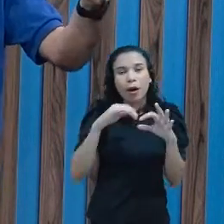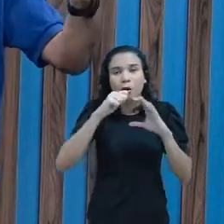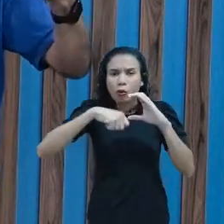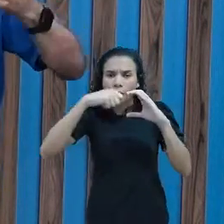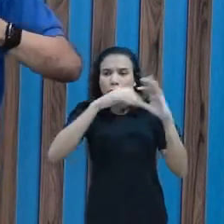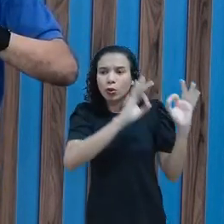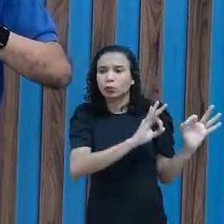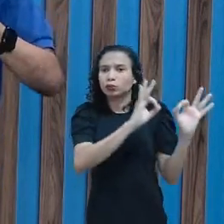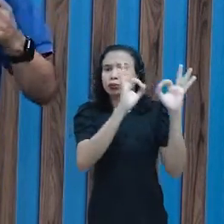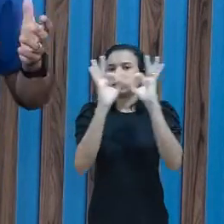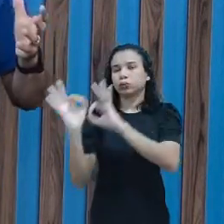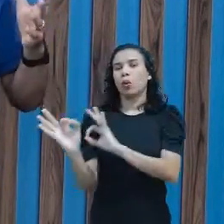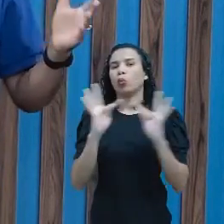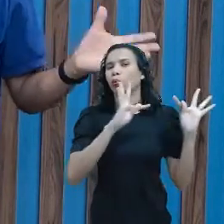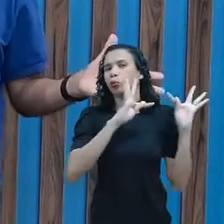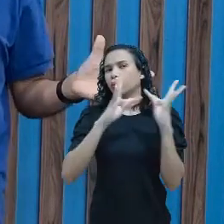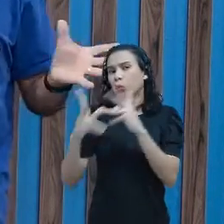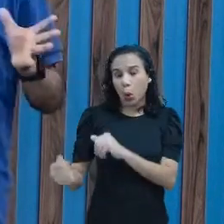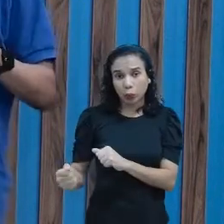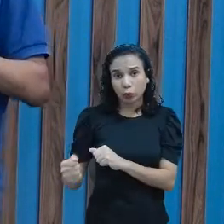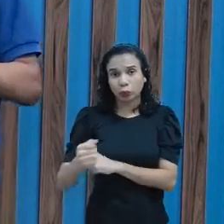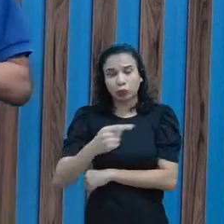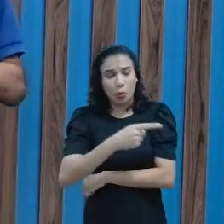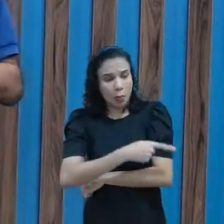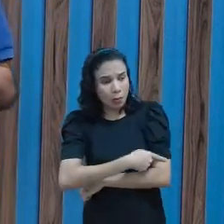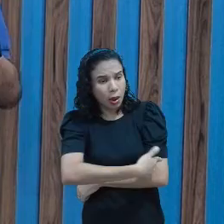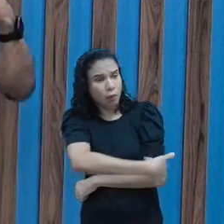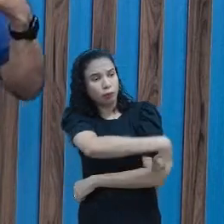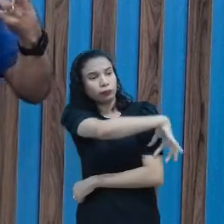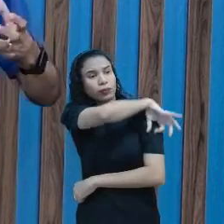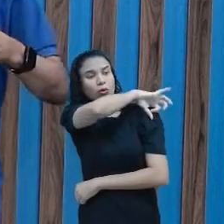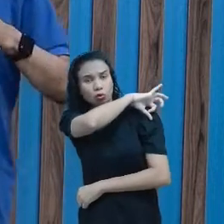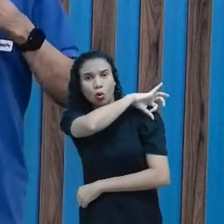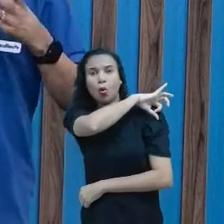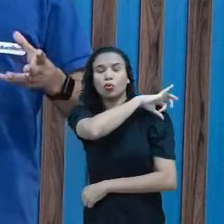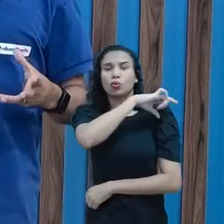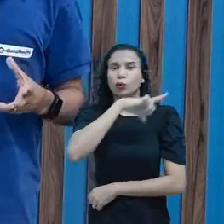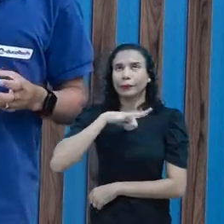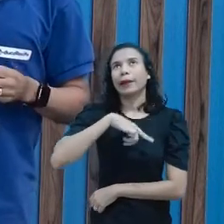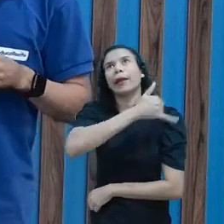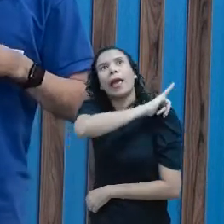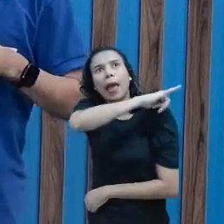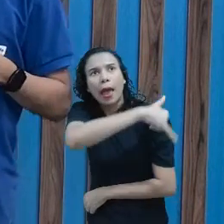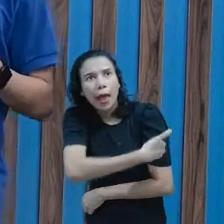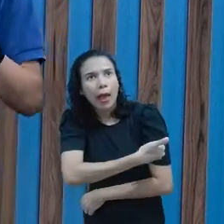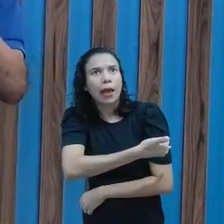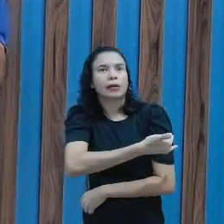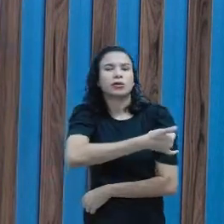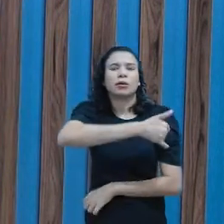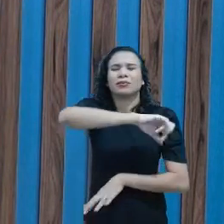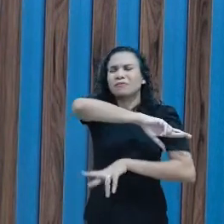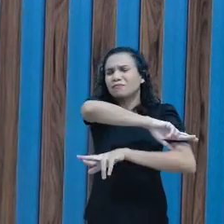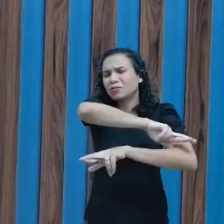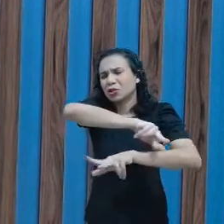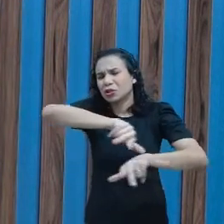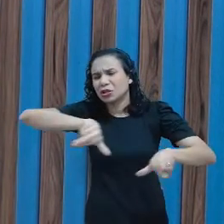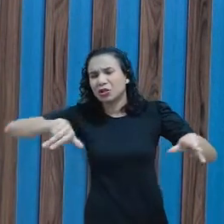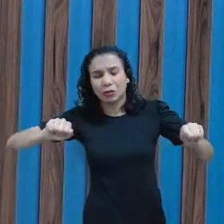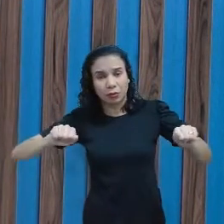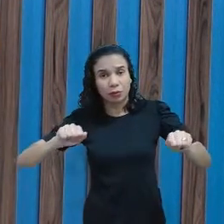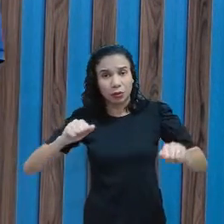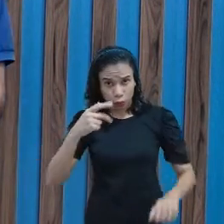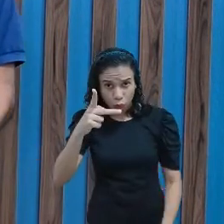também, lá tá bem completinho, desde o primeiro ao nono ano, tem travessia, tem EJA, tem para você que é do nono